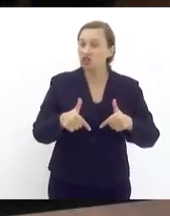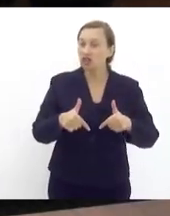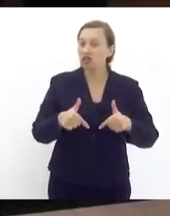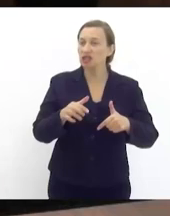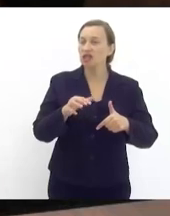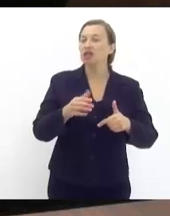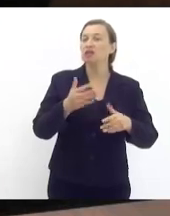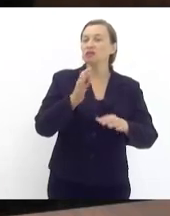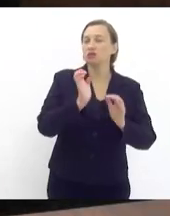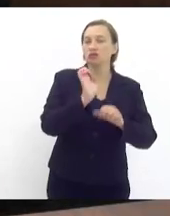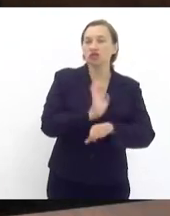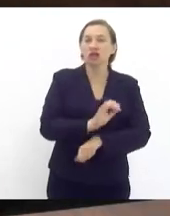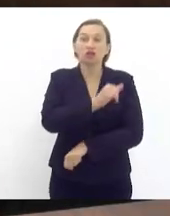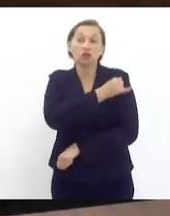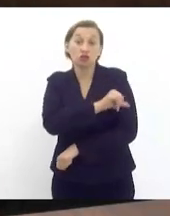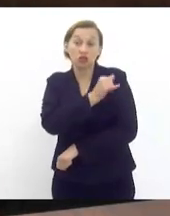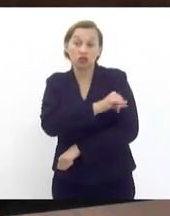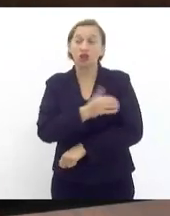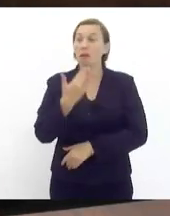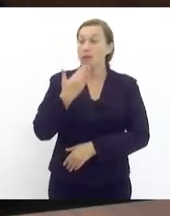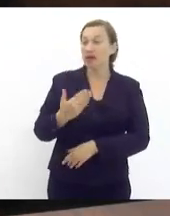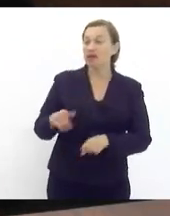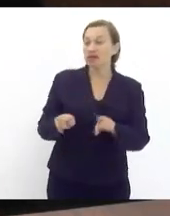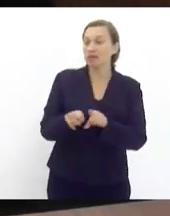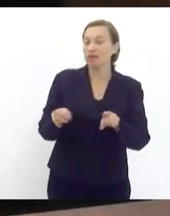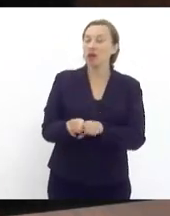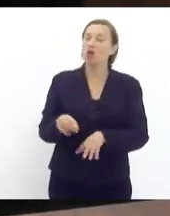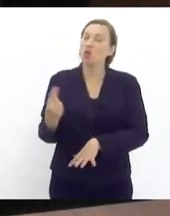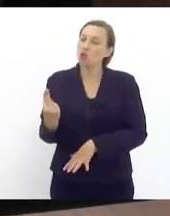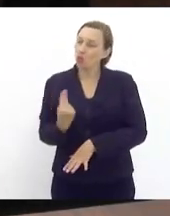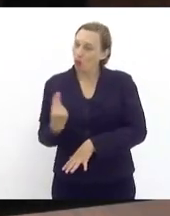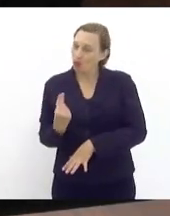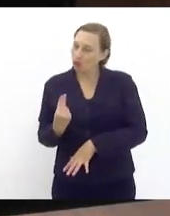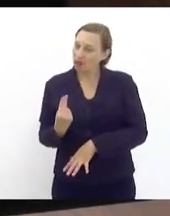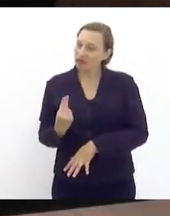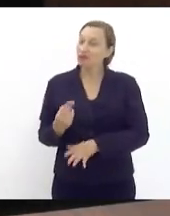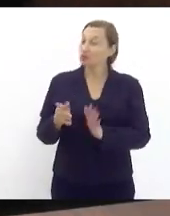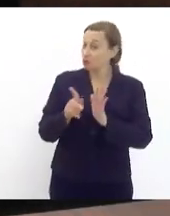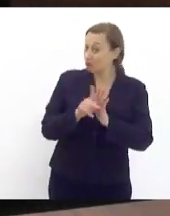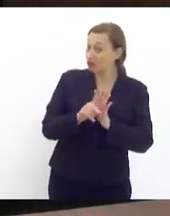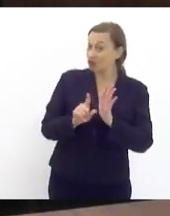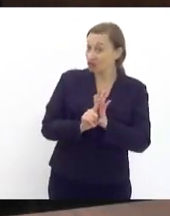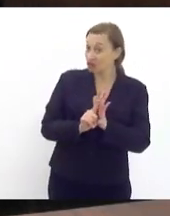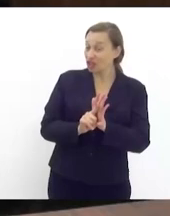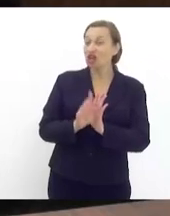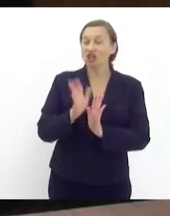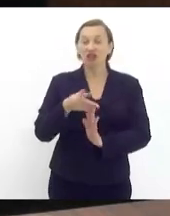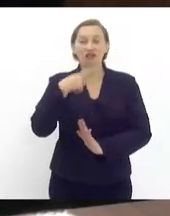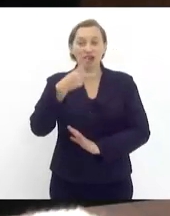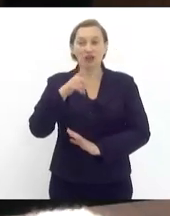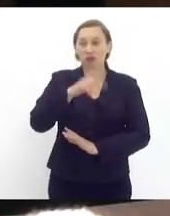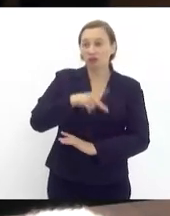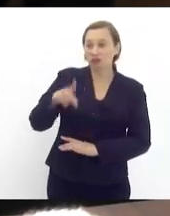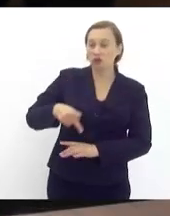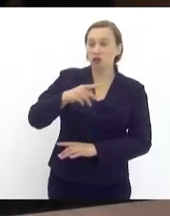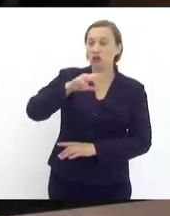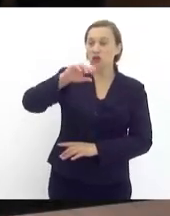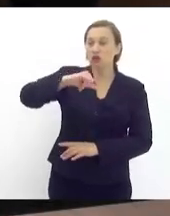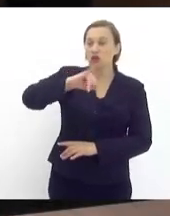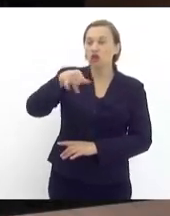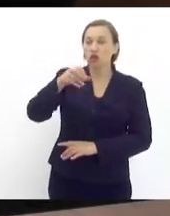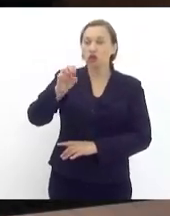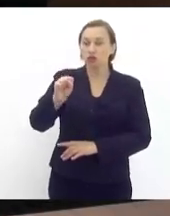no estado do Rio de Janeiro solicita aqui também a co-autoria né Já falei com o professor Josemar porque tenho certeza